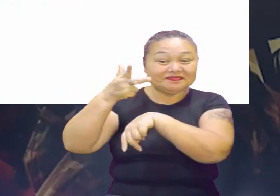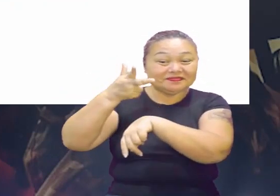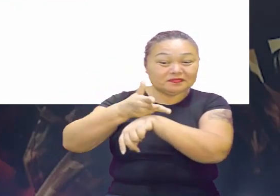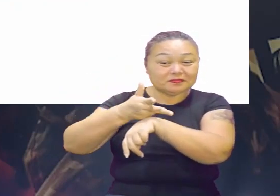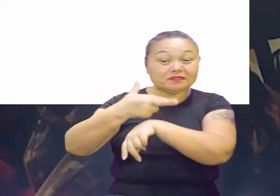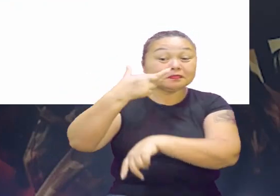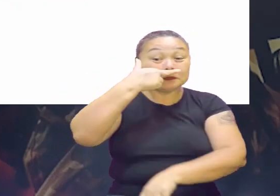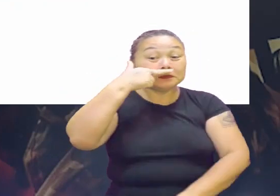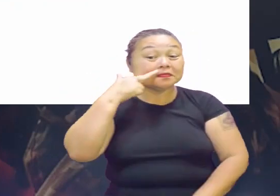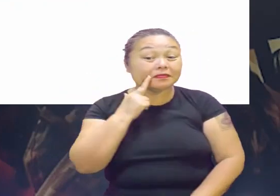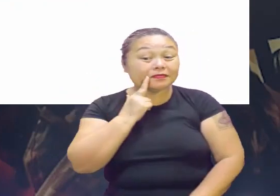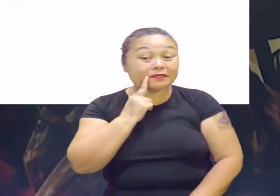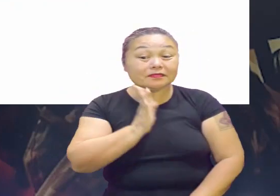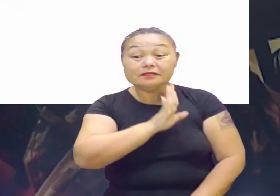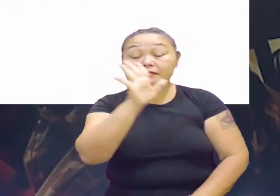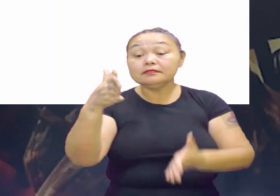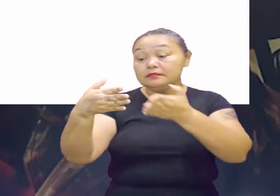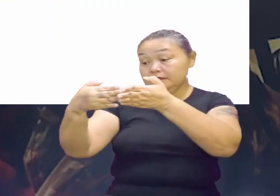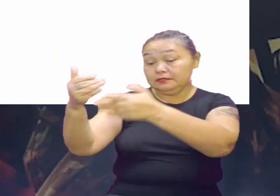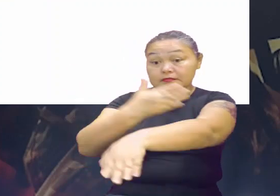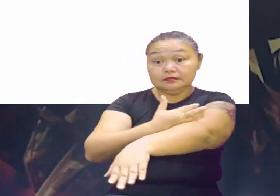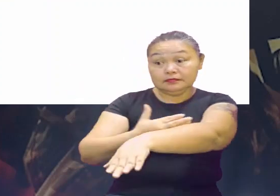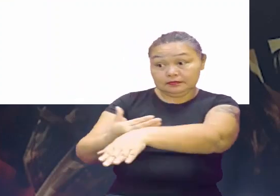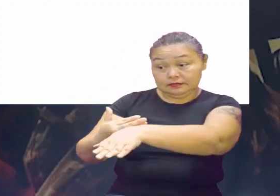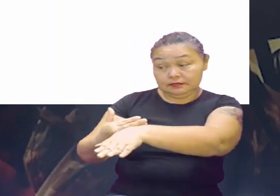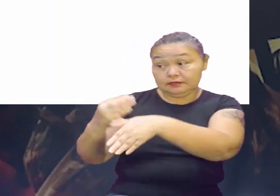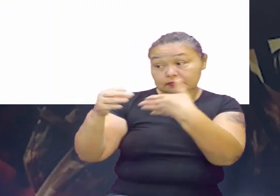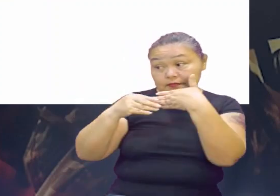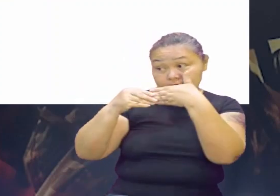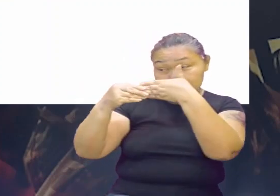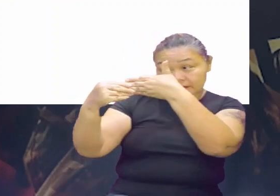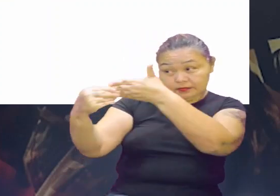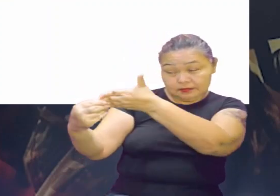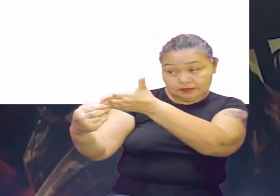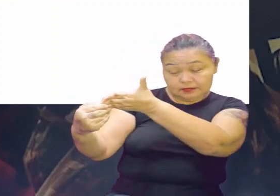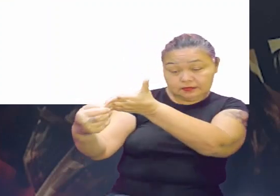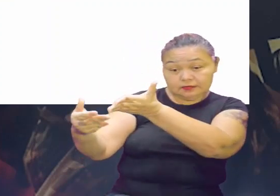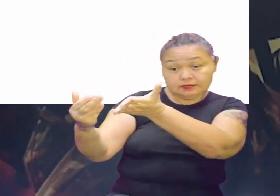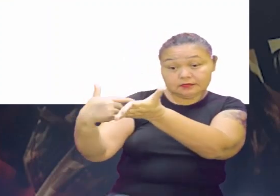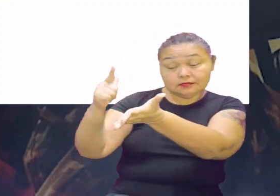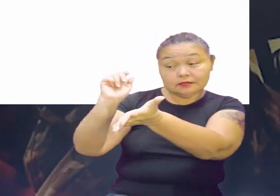o Rondon, ele vai até a Marinha levar